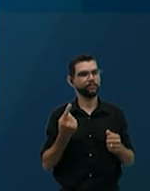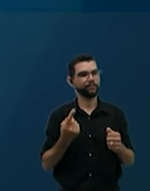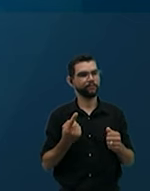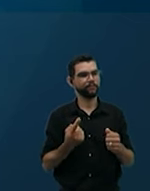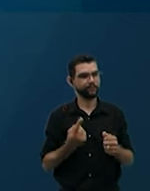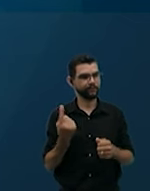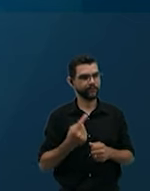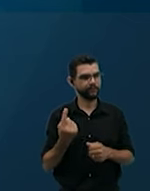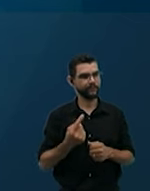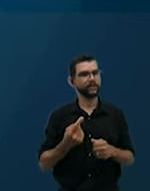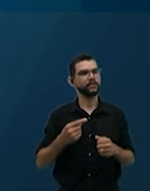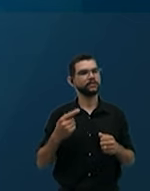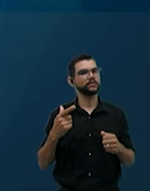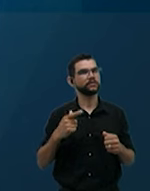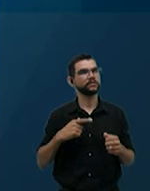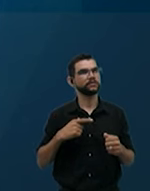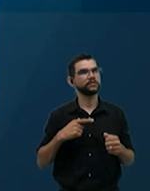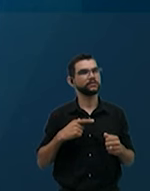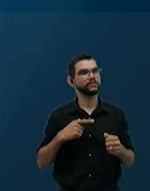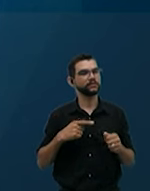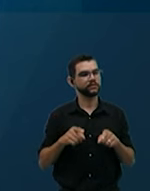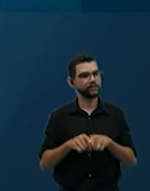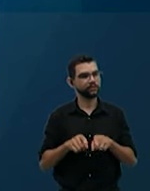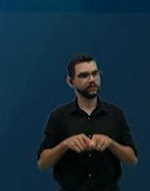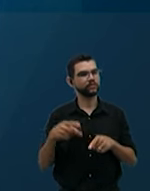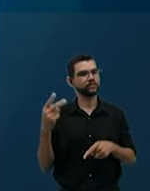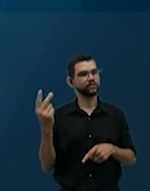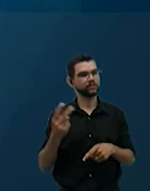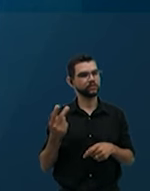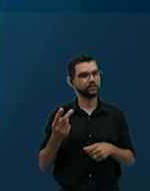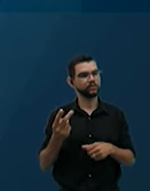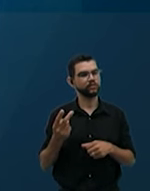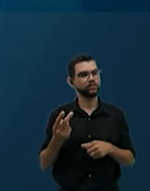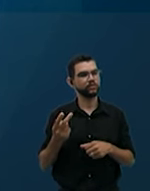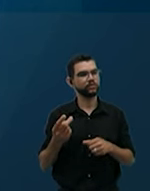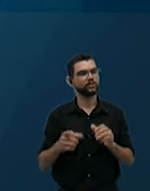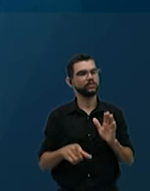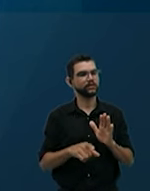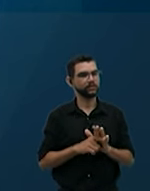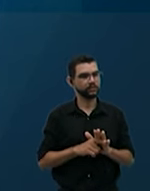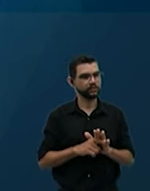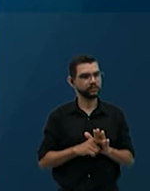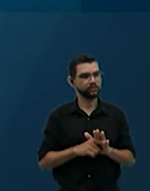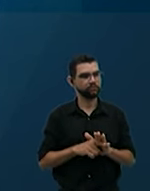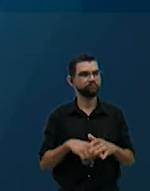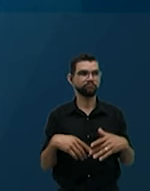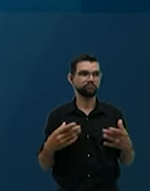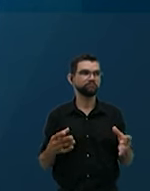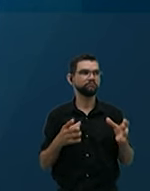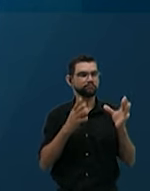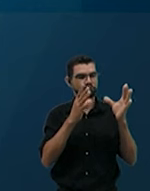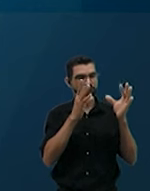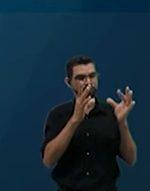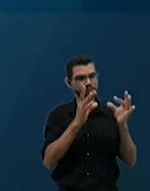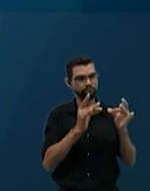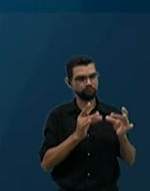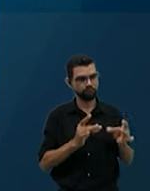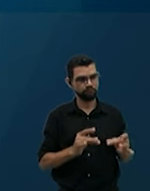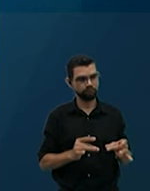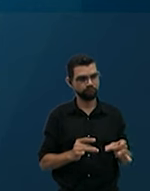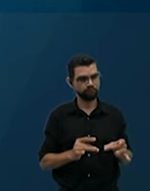de anistia. Feito esses pequenos esclarecimentos à guisa de